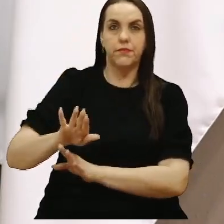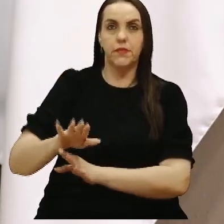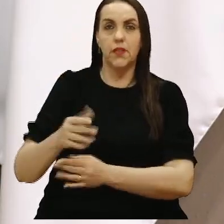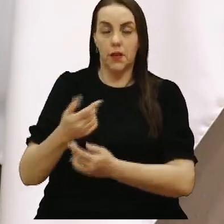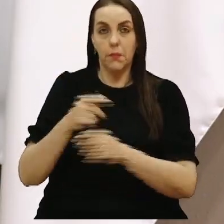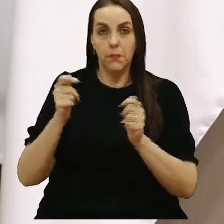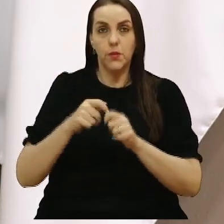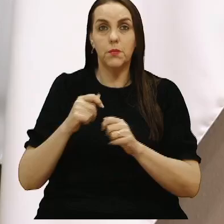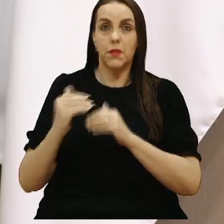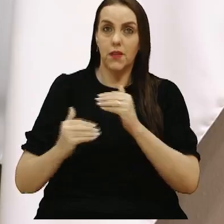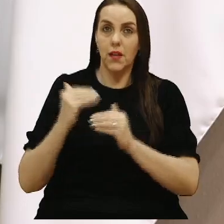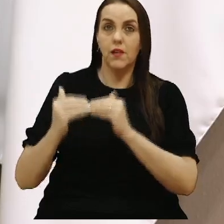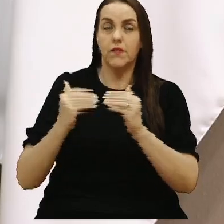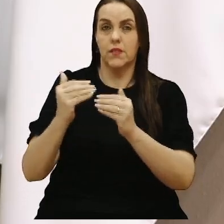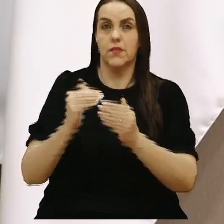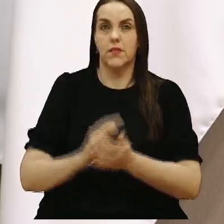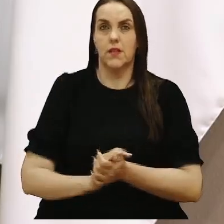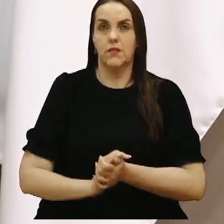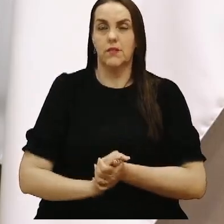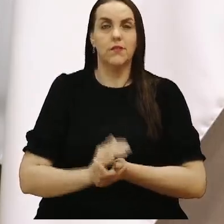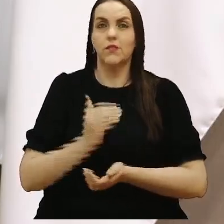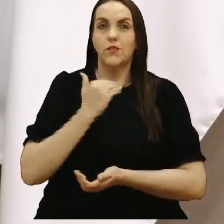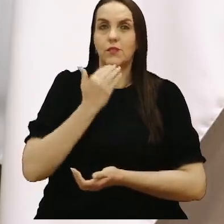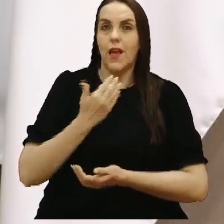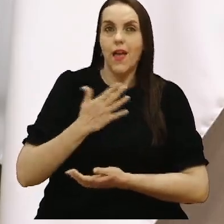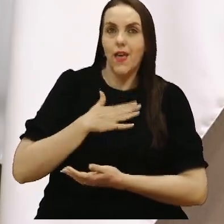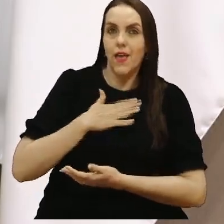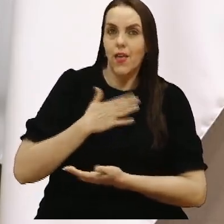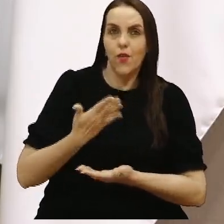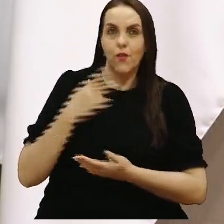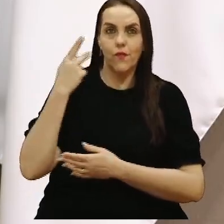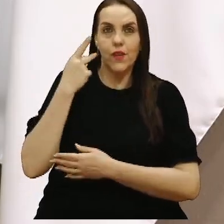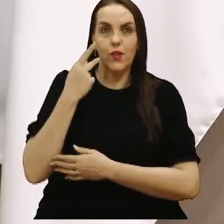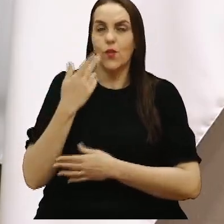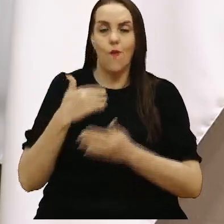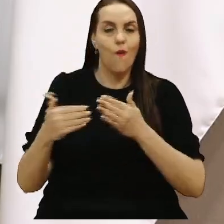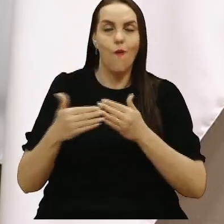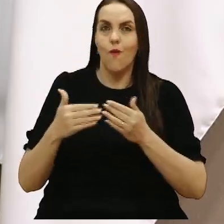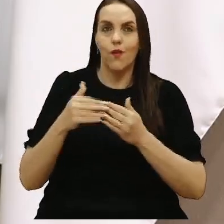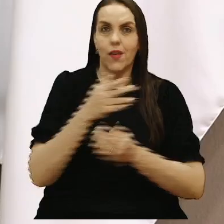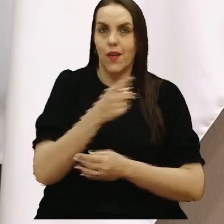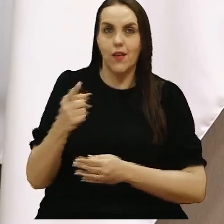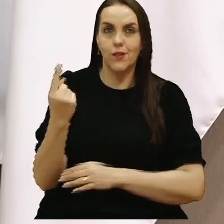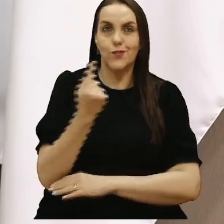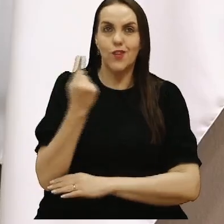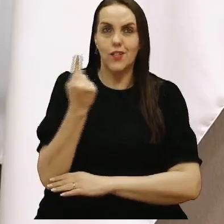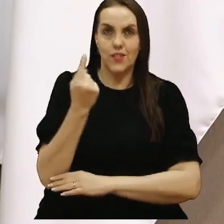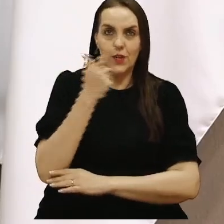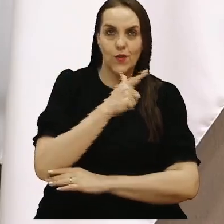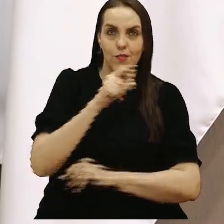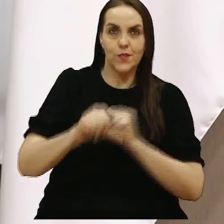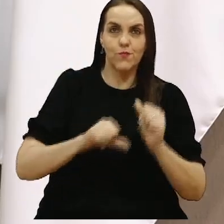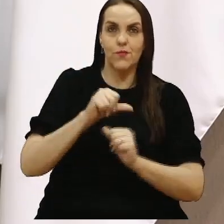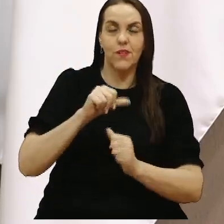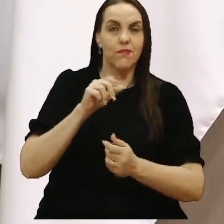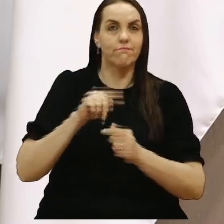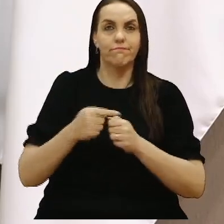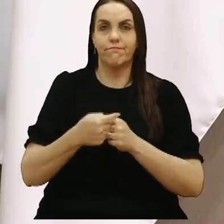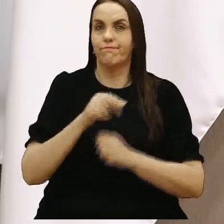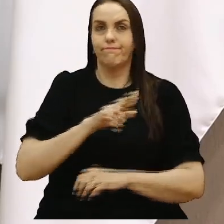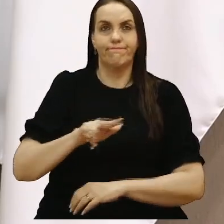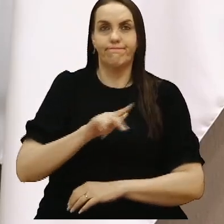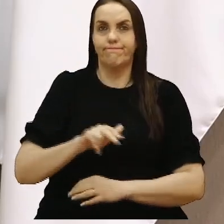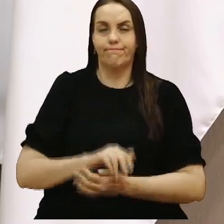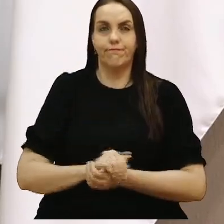gente possa avançar, porque assim, não vai ser essa vereadora, qualquer vereador ou vereadora aqui sozinhos que vamos conseguir mudar a nossa cidade. Por isso